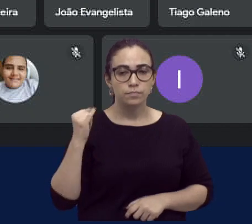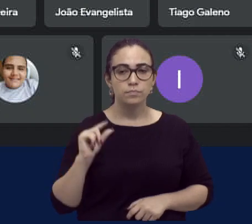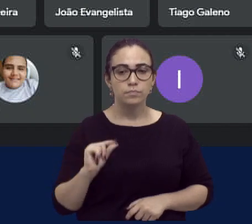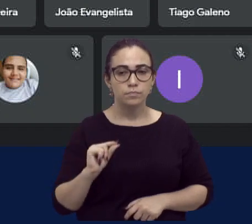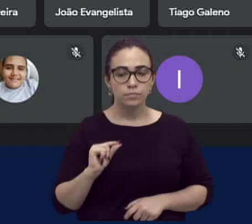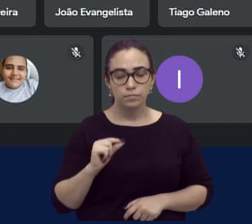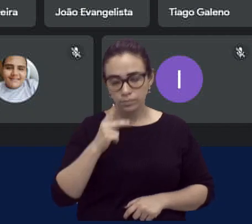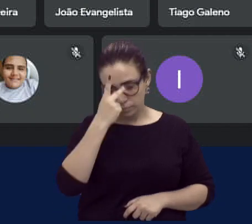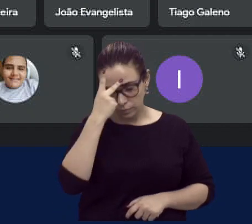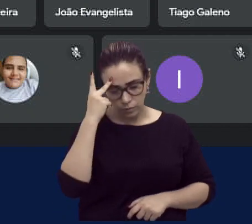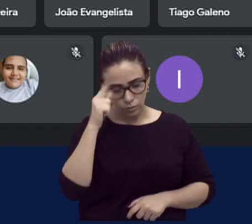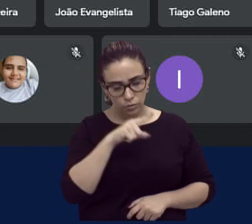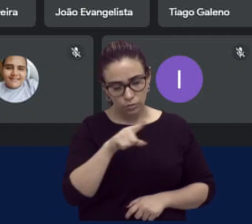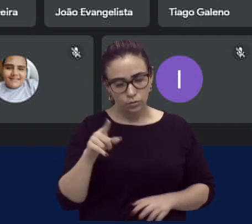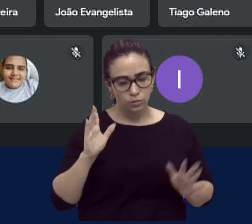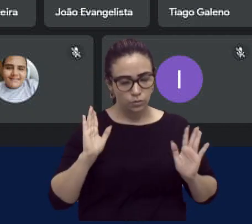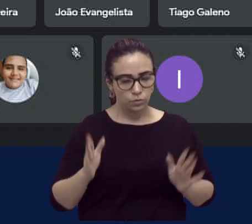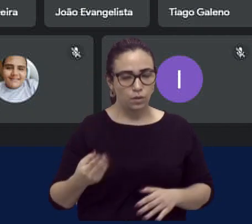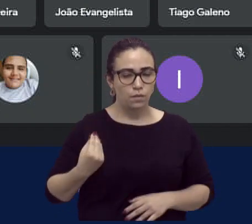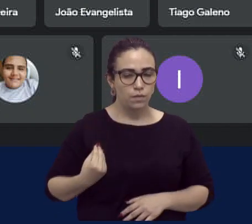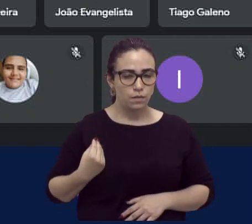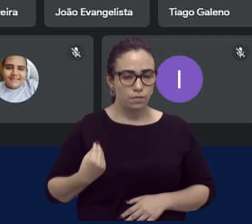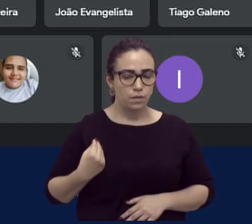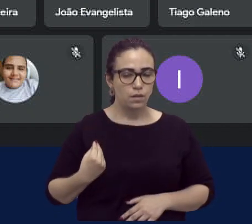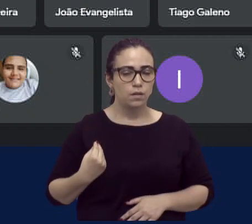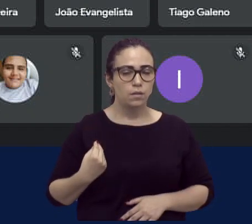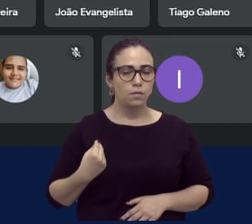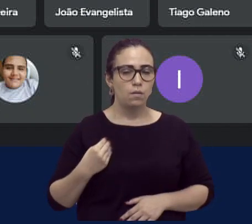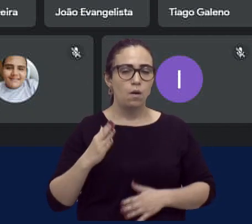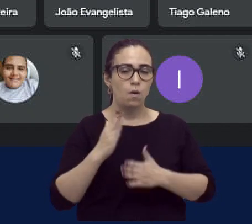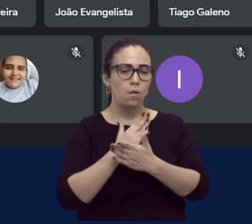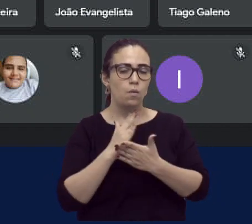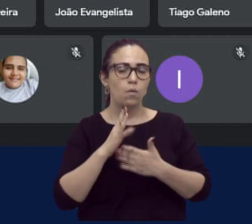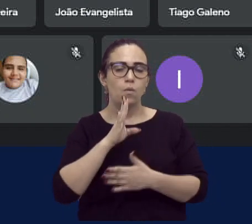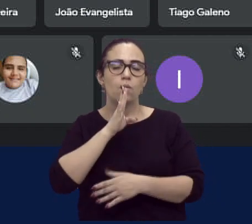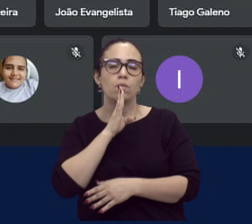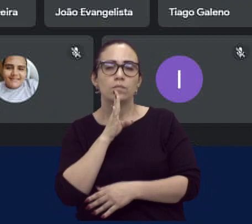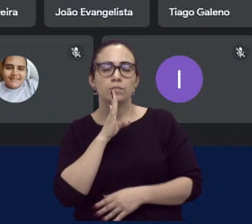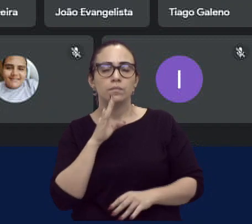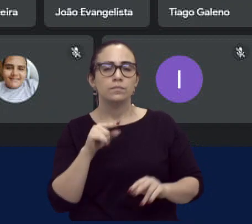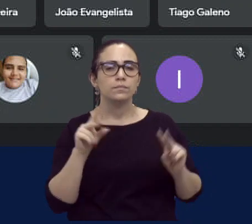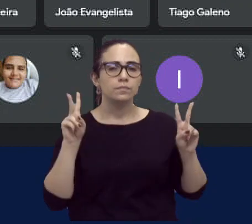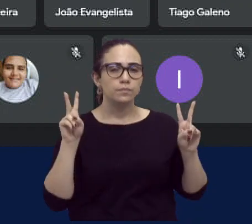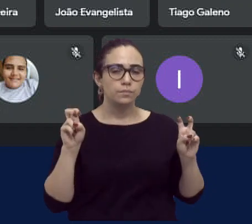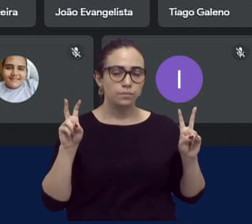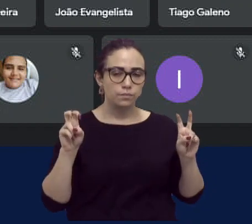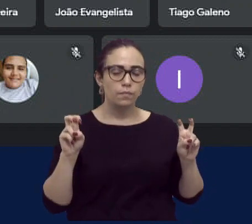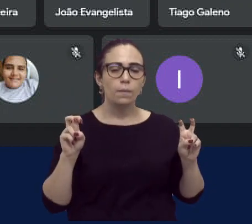ou tem alguém que você conhece que tem essa